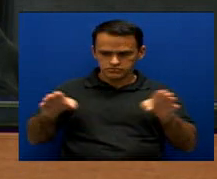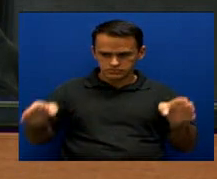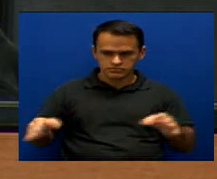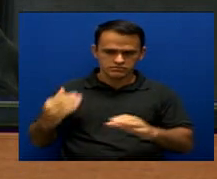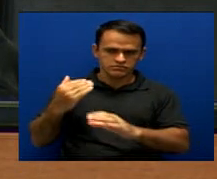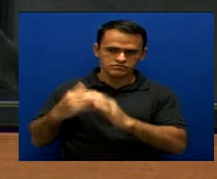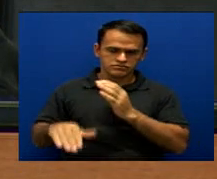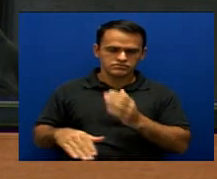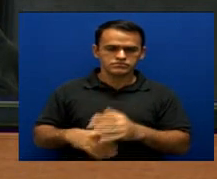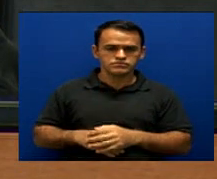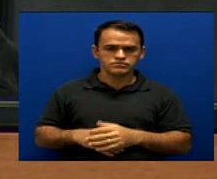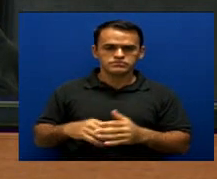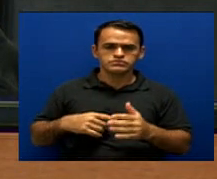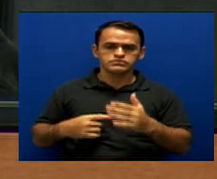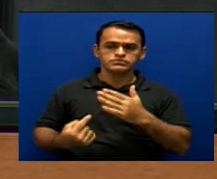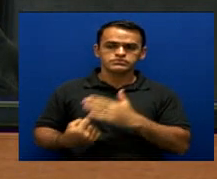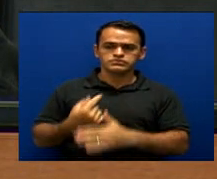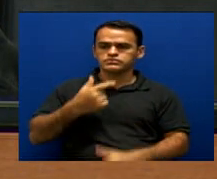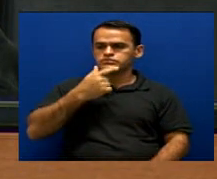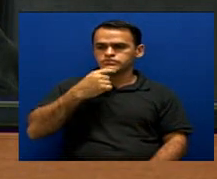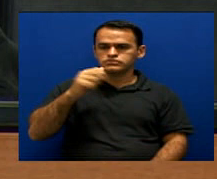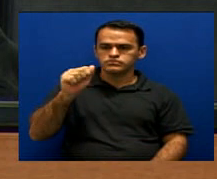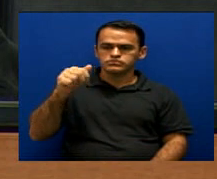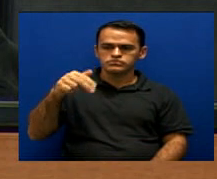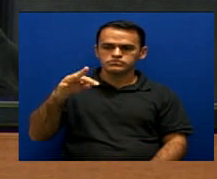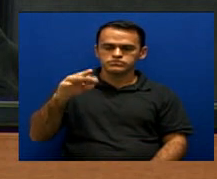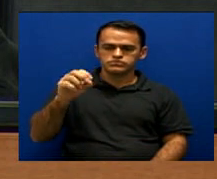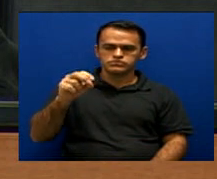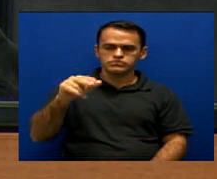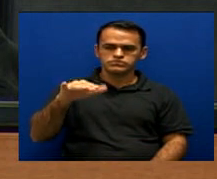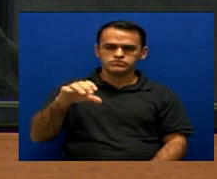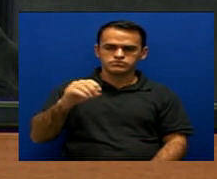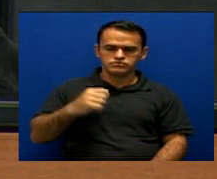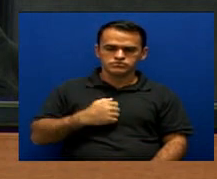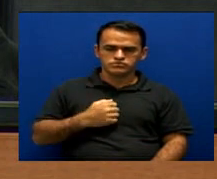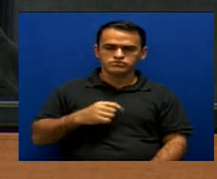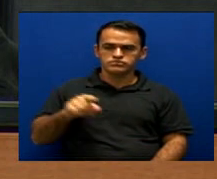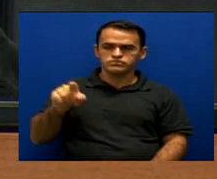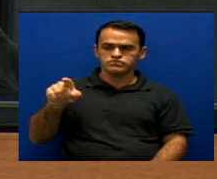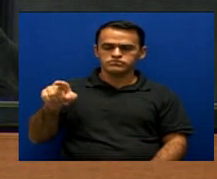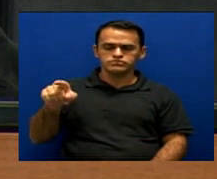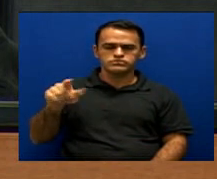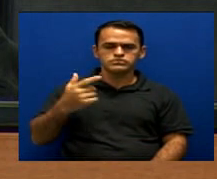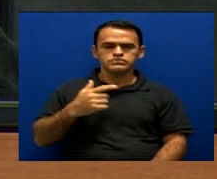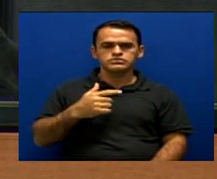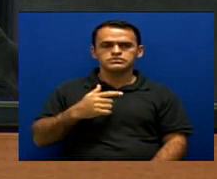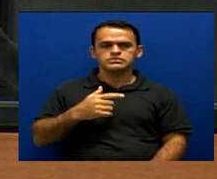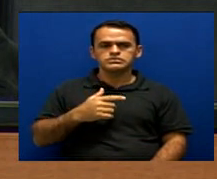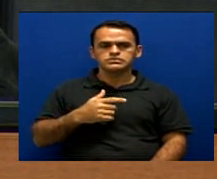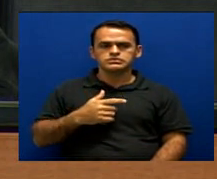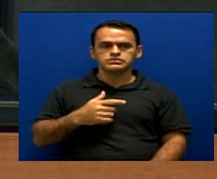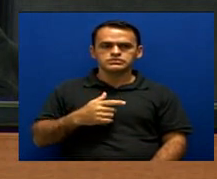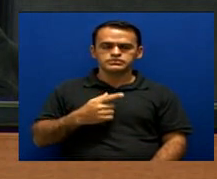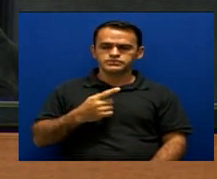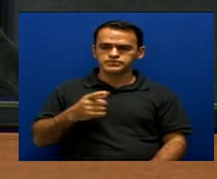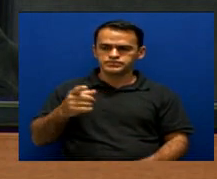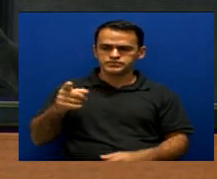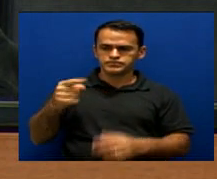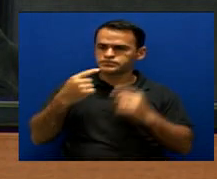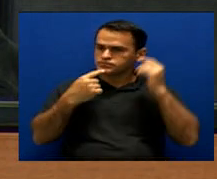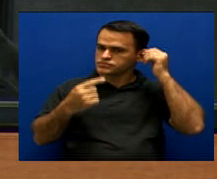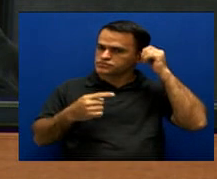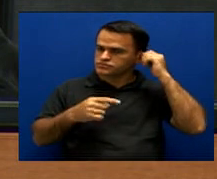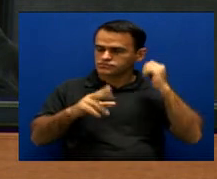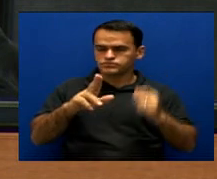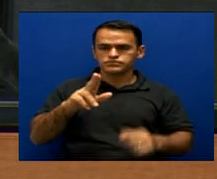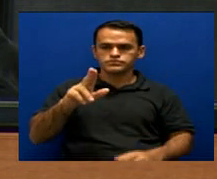tem aqui a pergunta do antônio é do jardim américa pede que com o aumento de atendimento